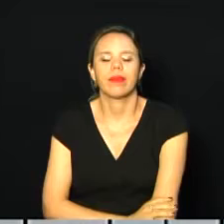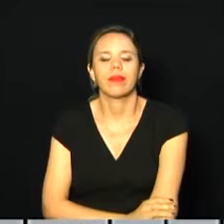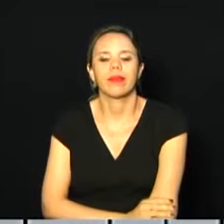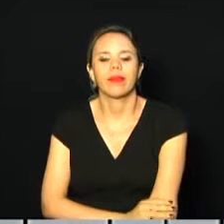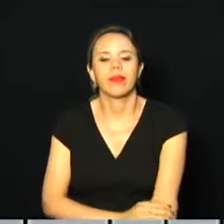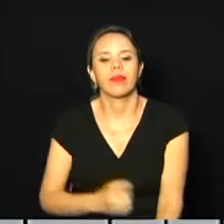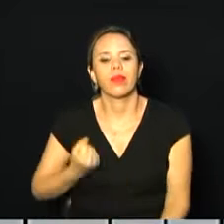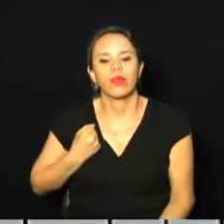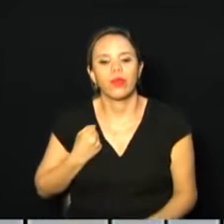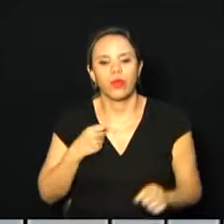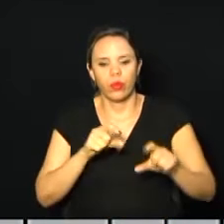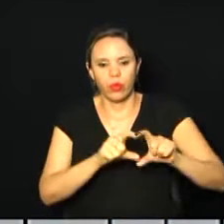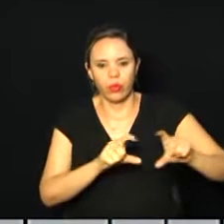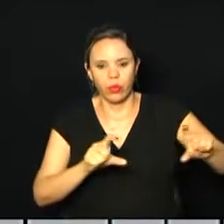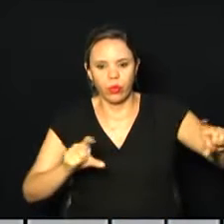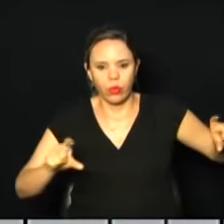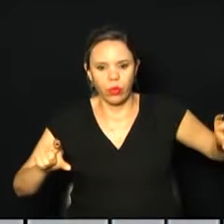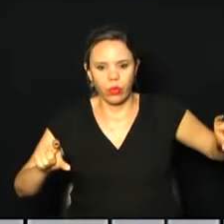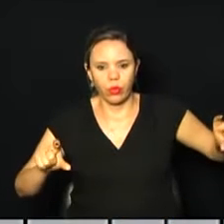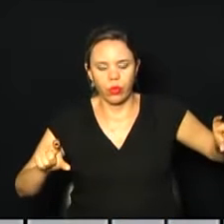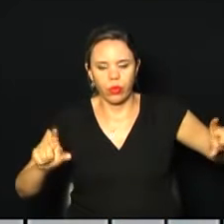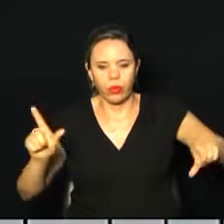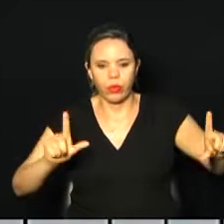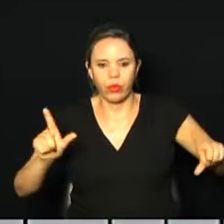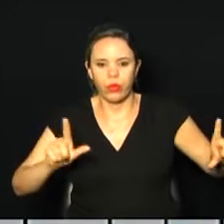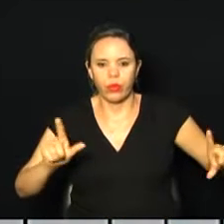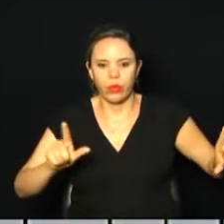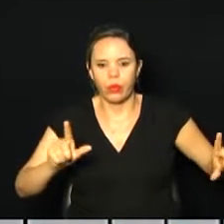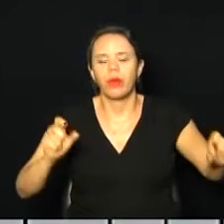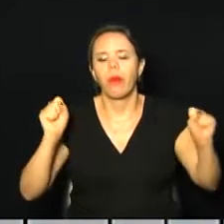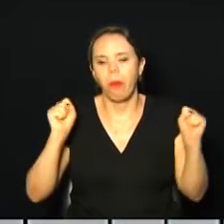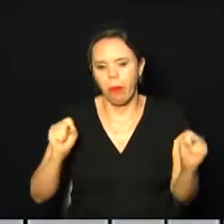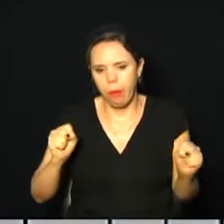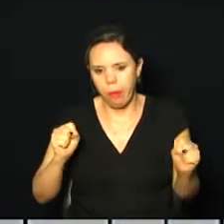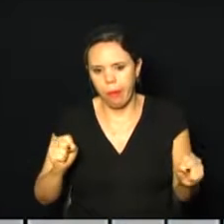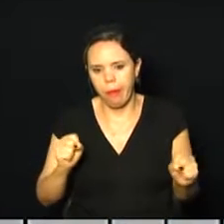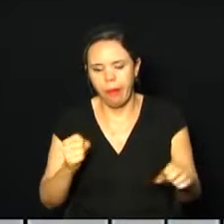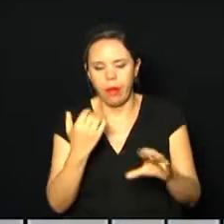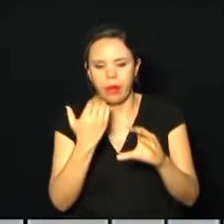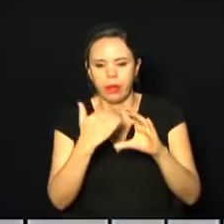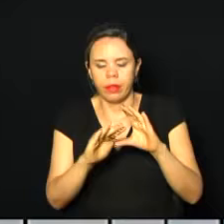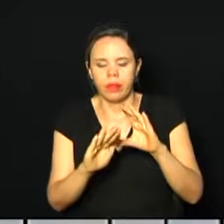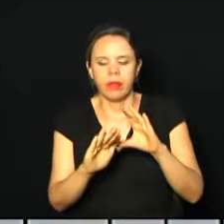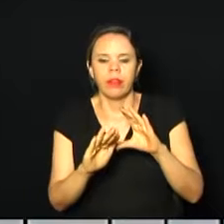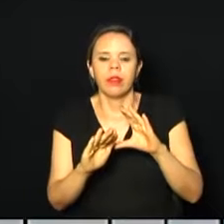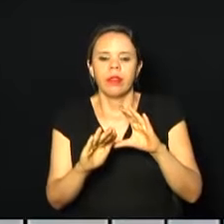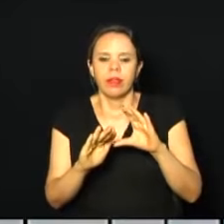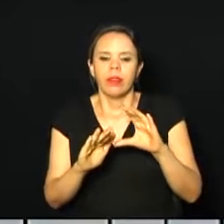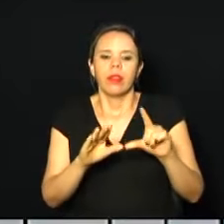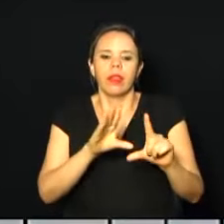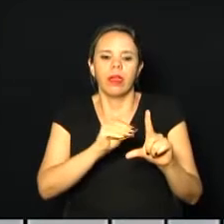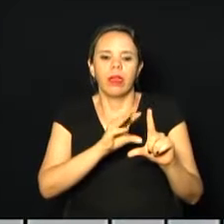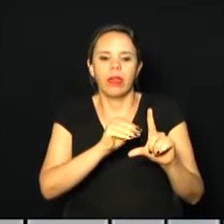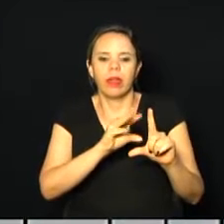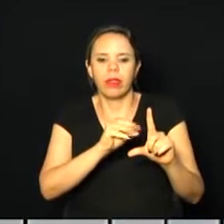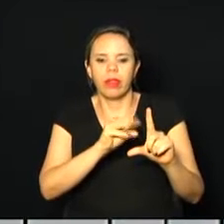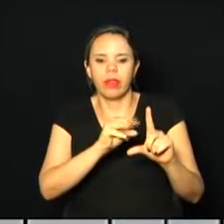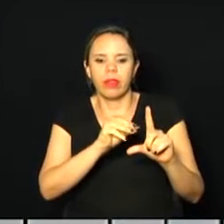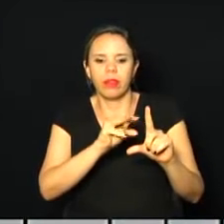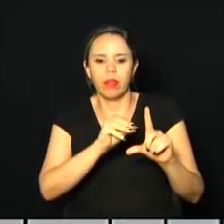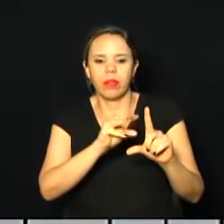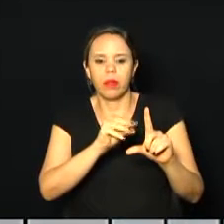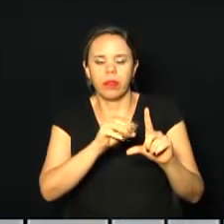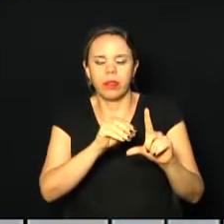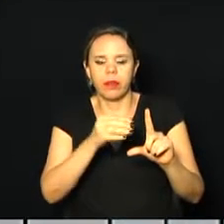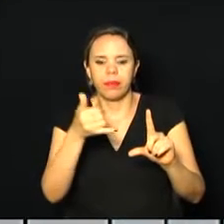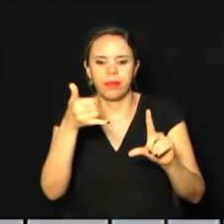978293776. O número está aqui embaixo do seu vídeo. Lembrando que você tem a opção de enviar uma mensagem através do nosso QR Code.